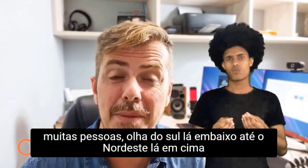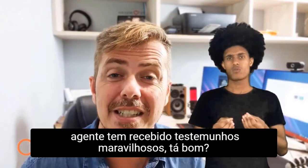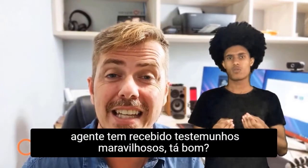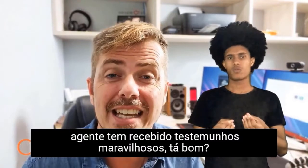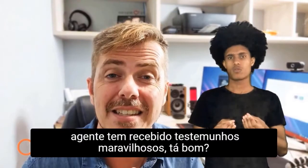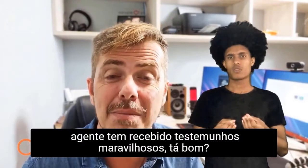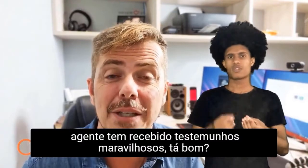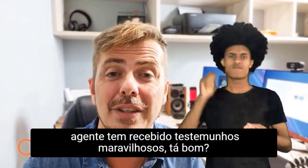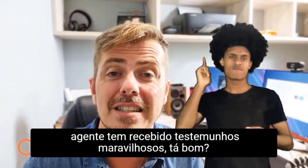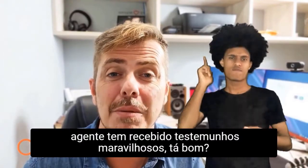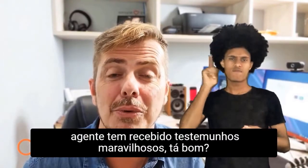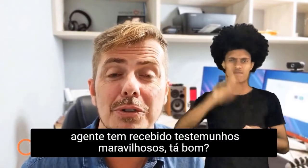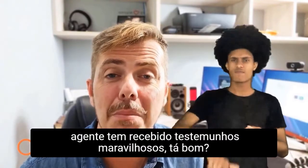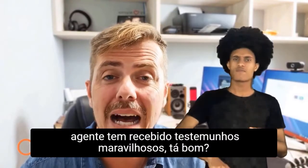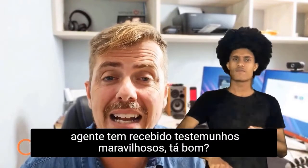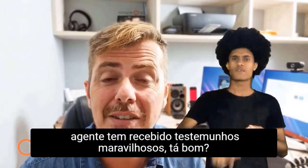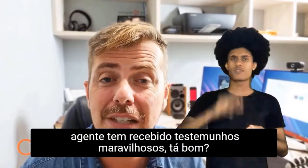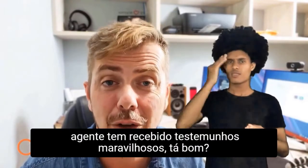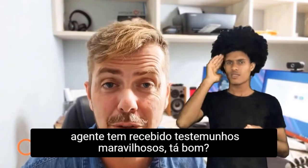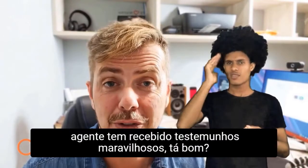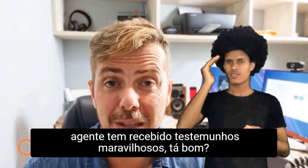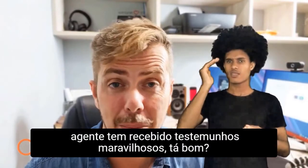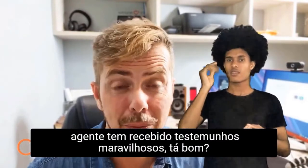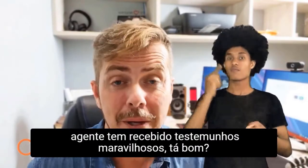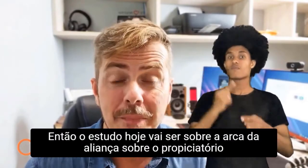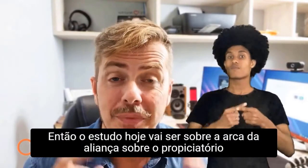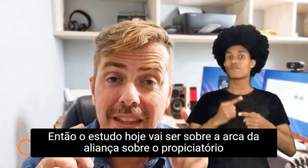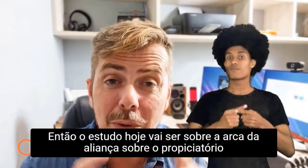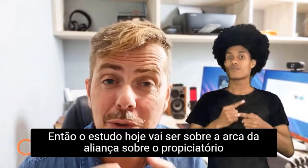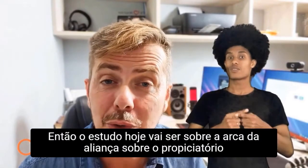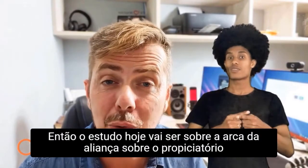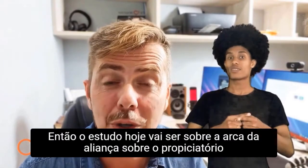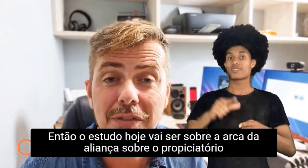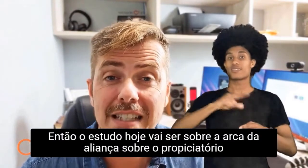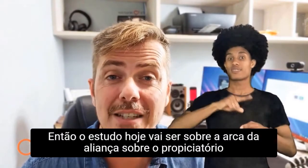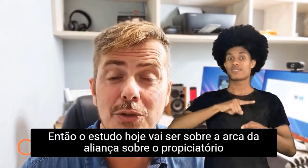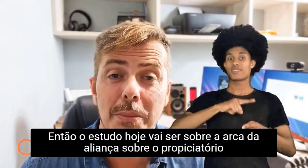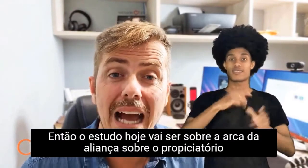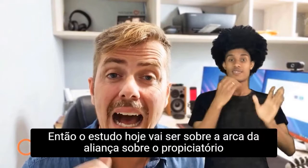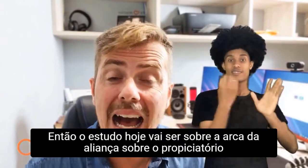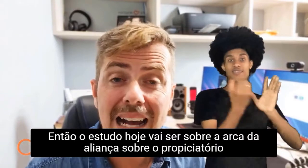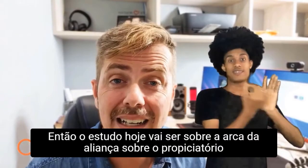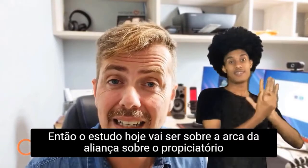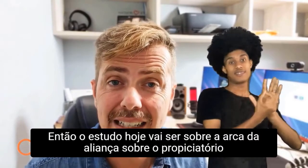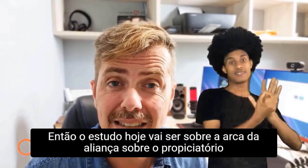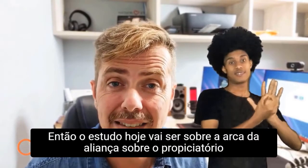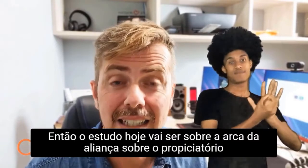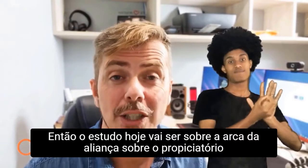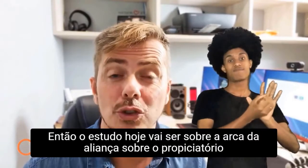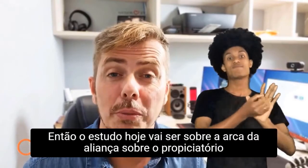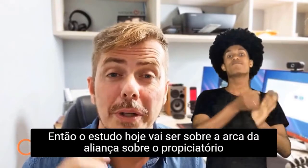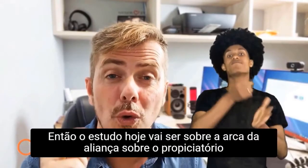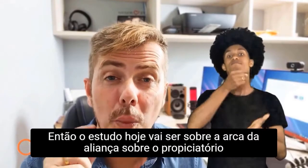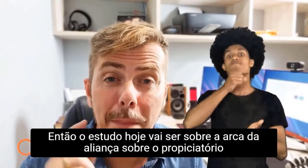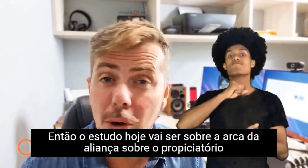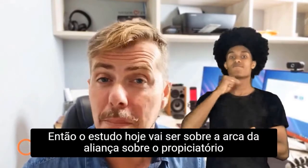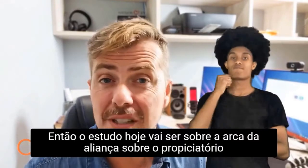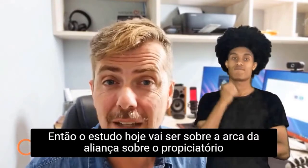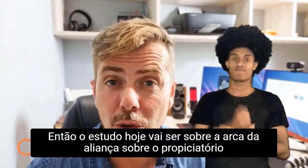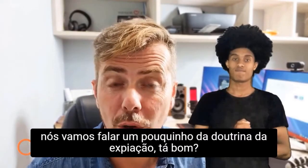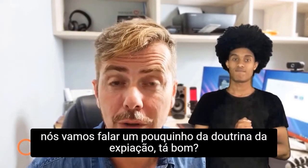lá em cima, a gente tem recebido testemunhos maravilhosos, tá bom? Então o estudo hoje vai ser sobre a Arca da Aliança, sobre